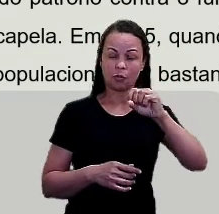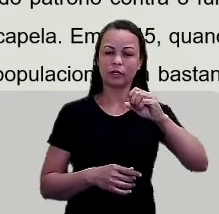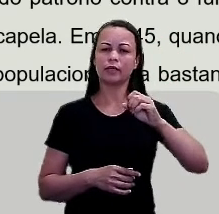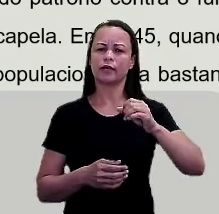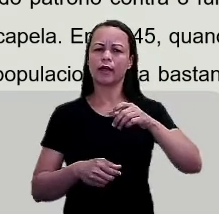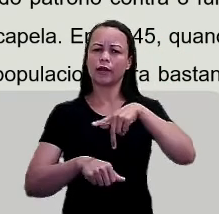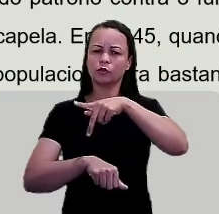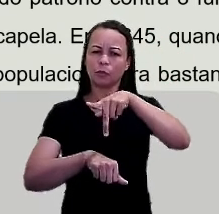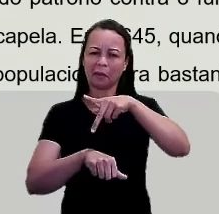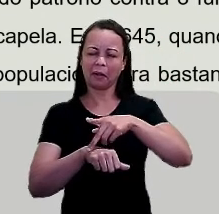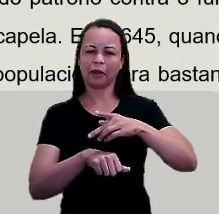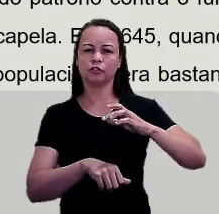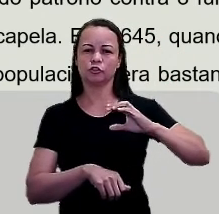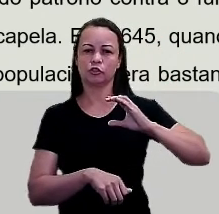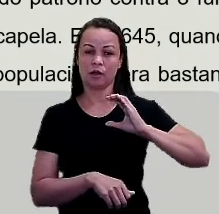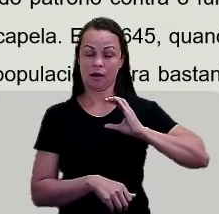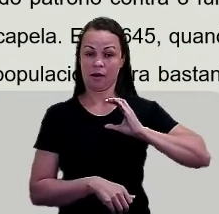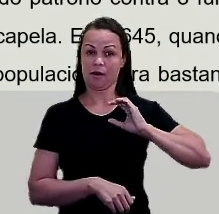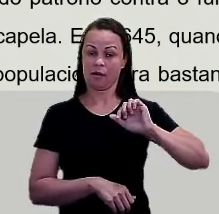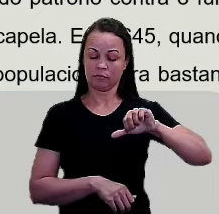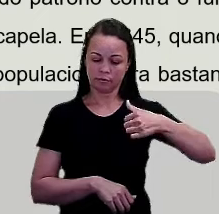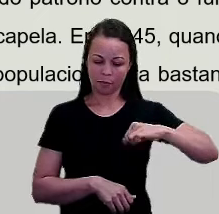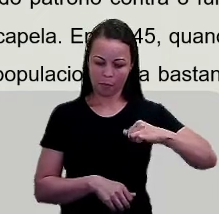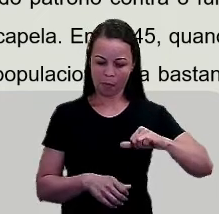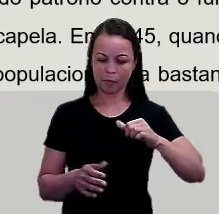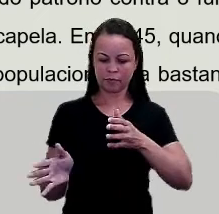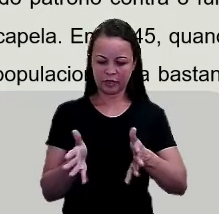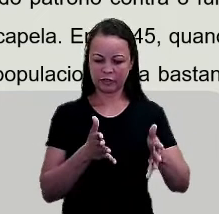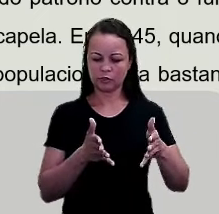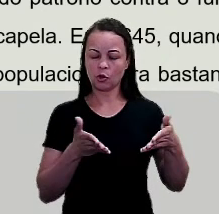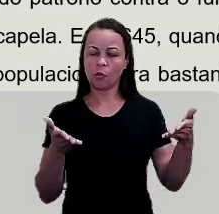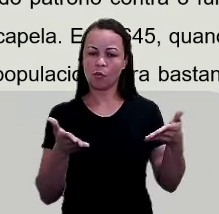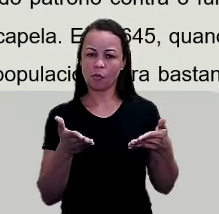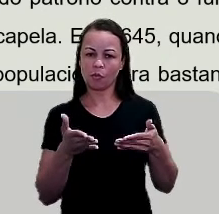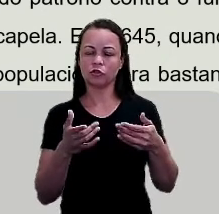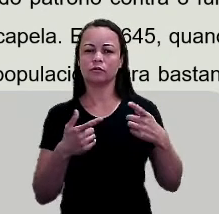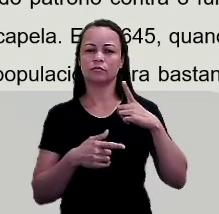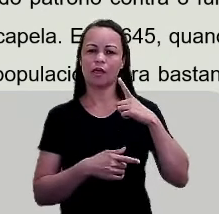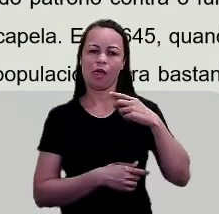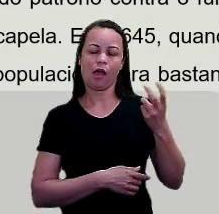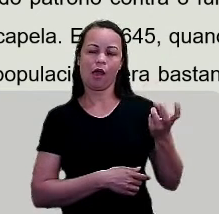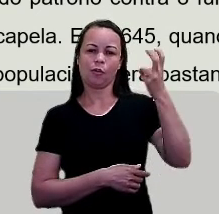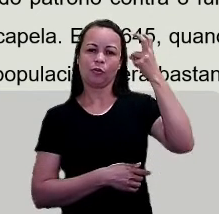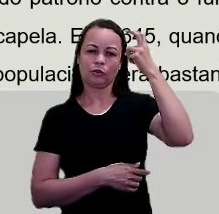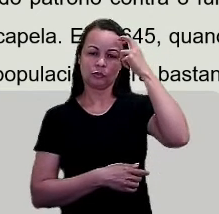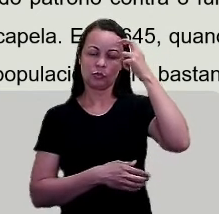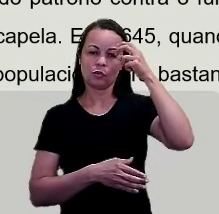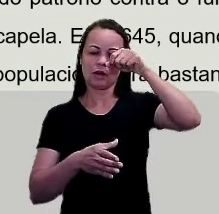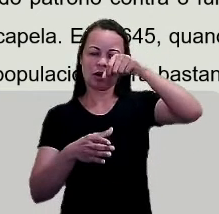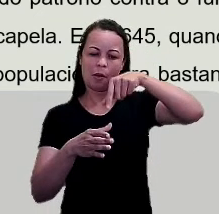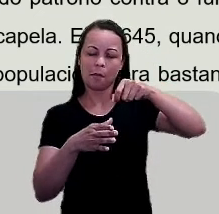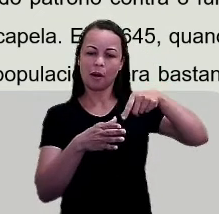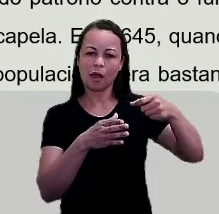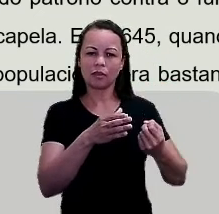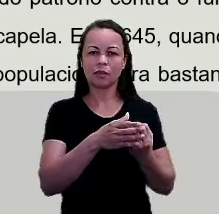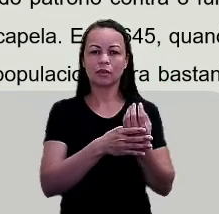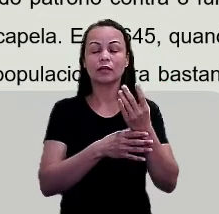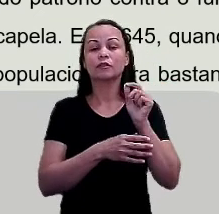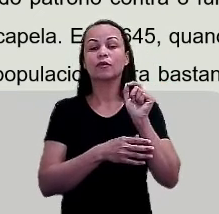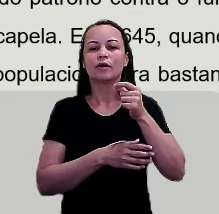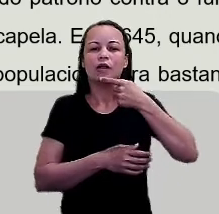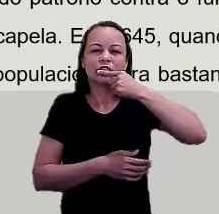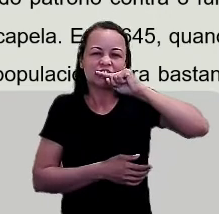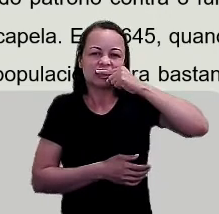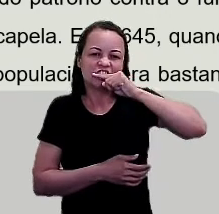gado. Sim, Vitória de Santo Antão, hoje nós temos uma cultura muito grande sobre a plantação da cana-do-açúcar,